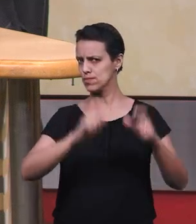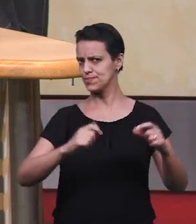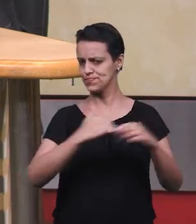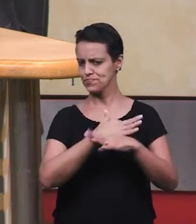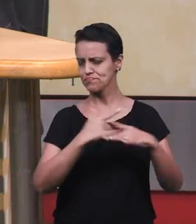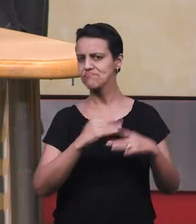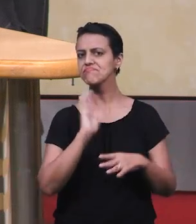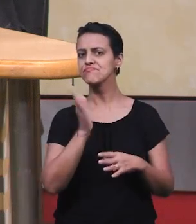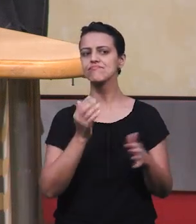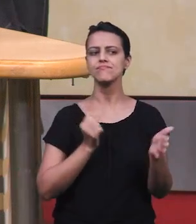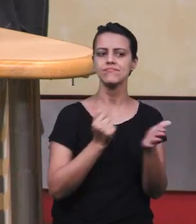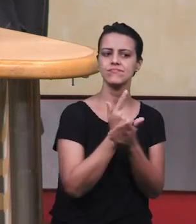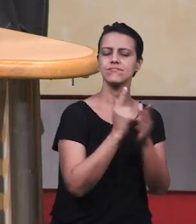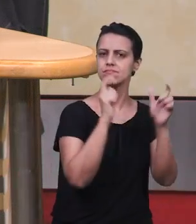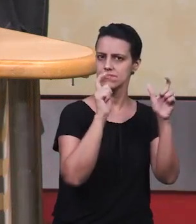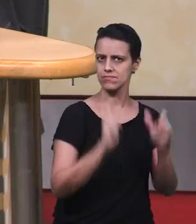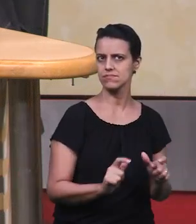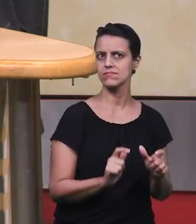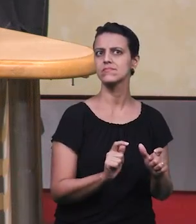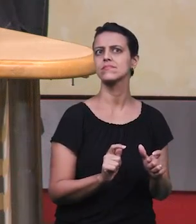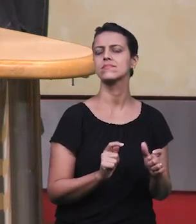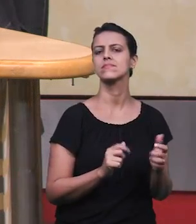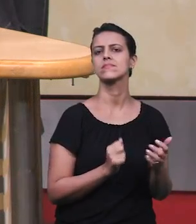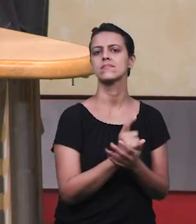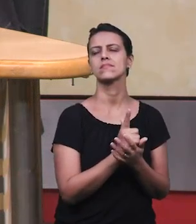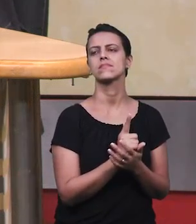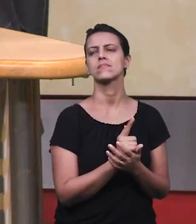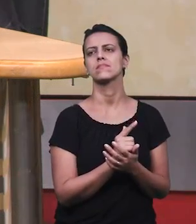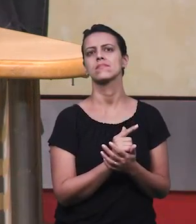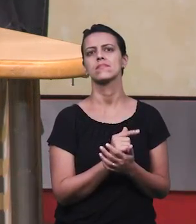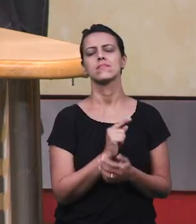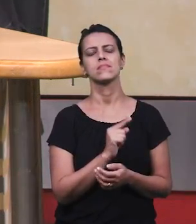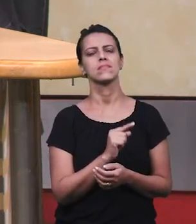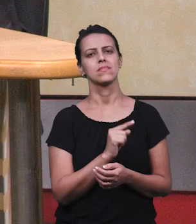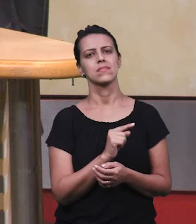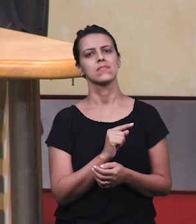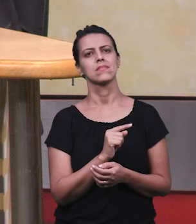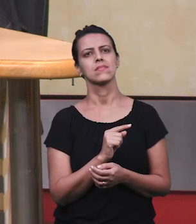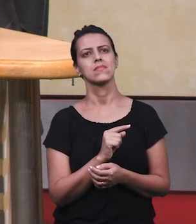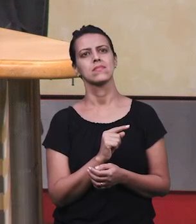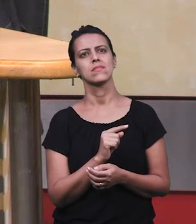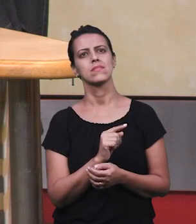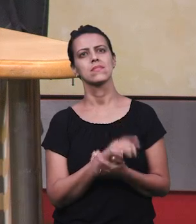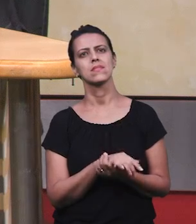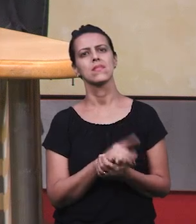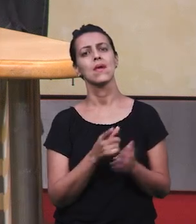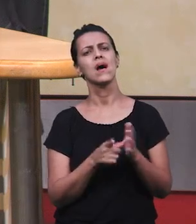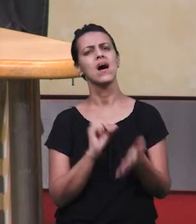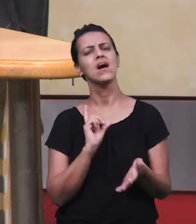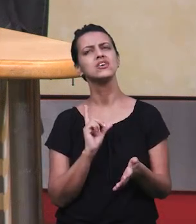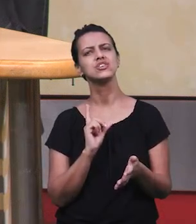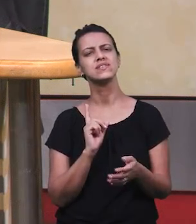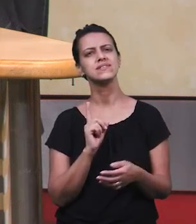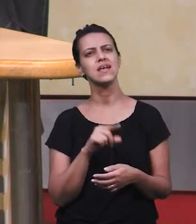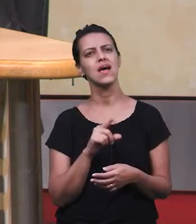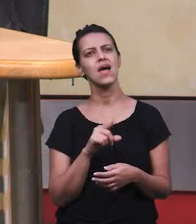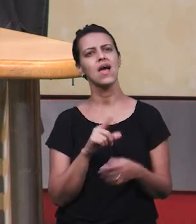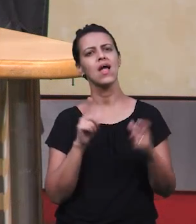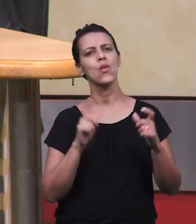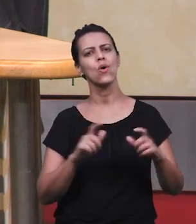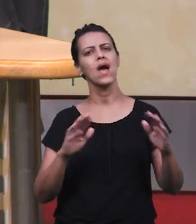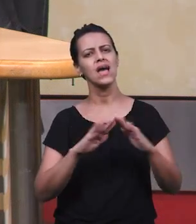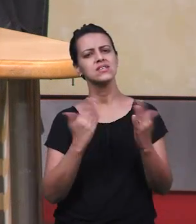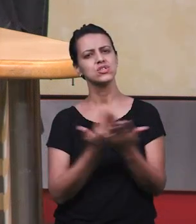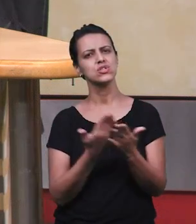uma propriedade, que quando se comprou aquela propriedade, era até funcionava como um orfanato, né? Orfanato não, era